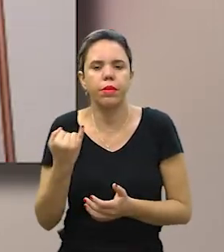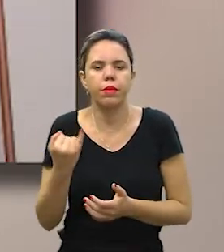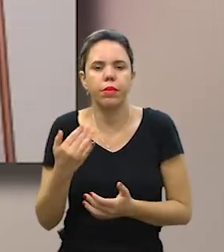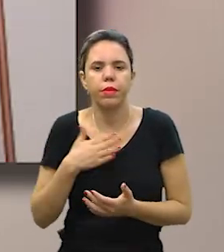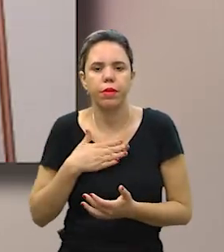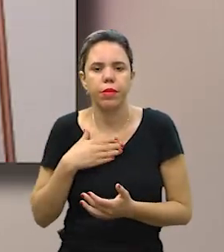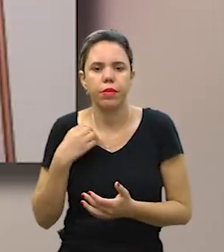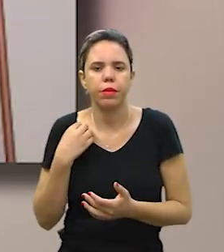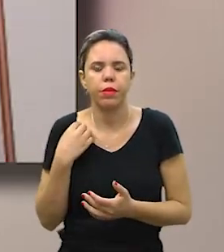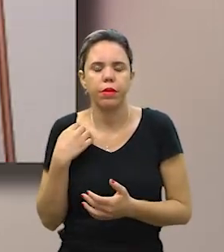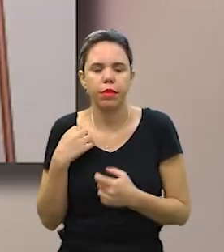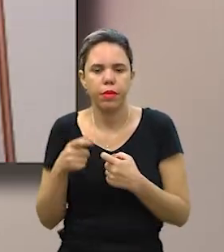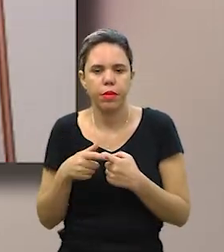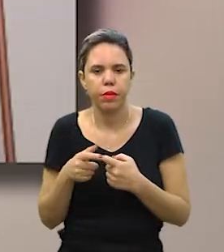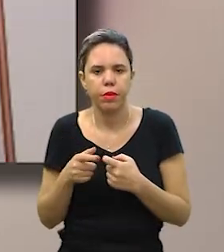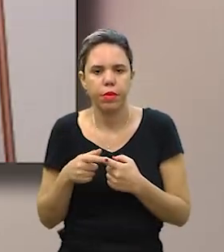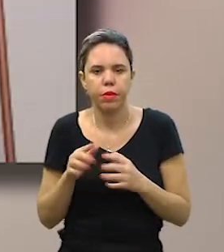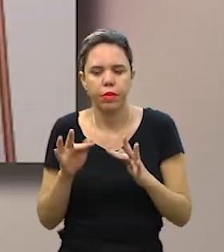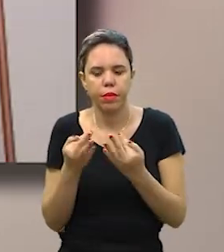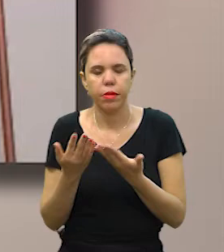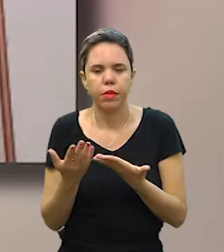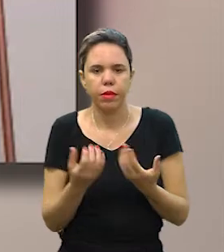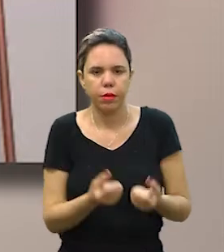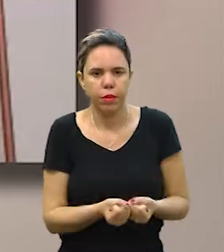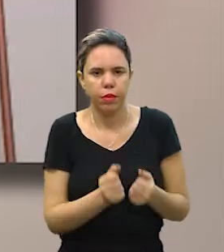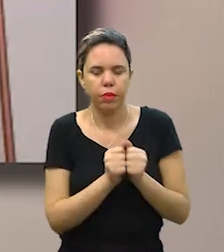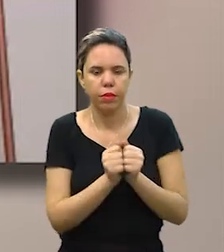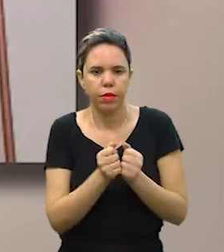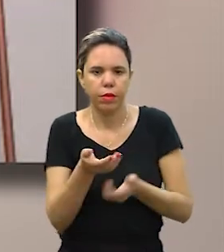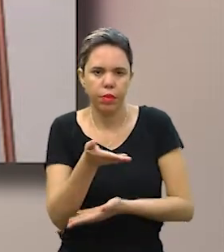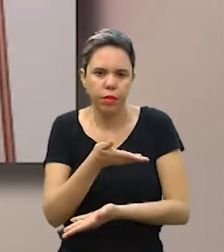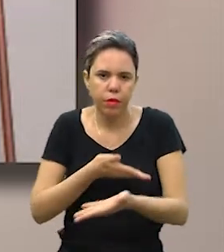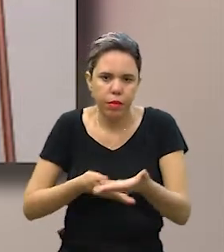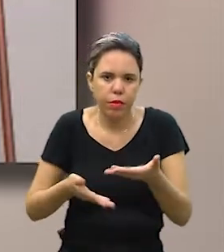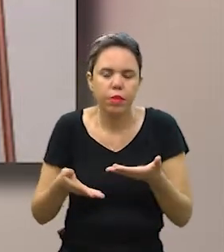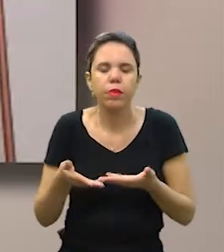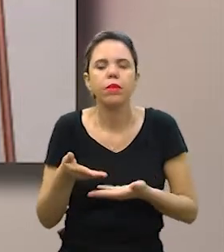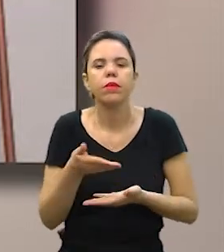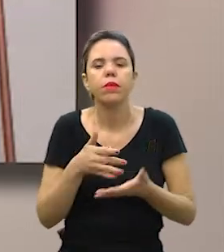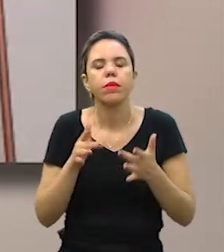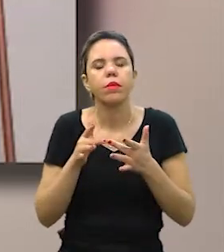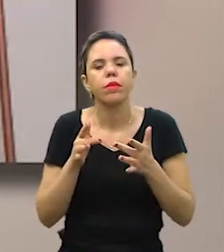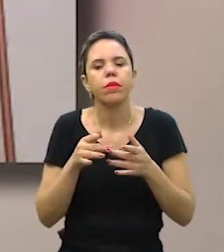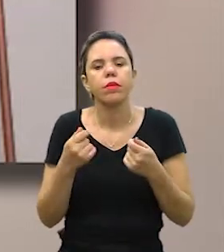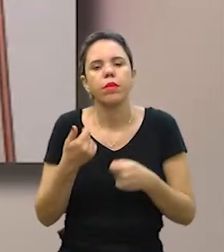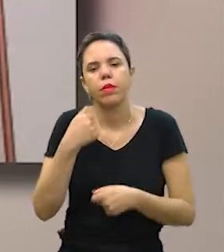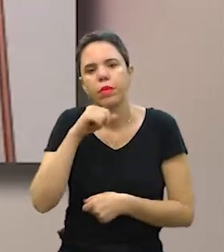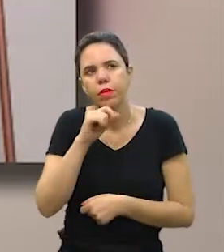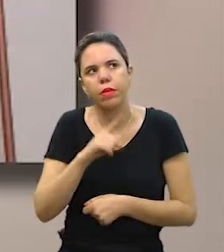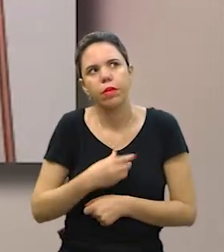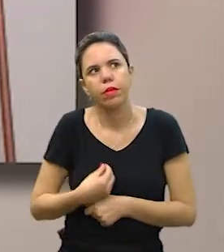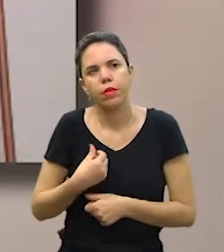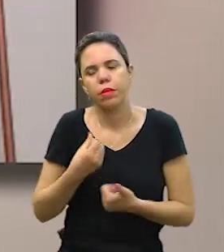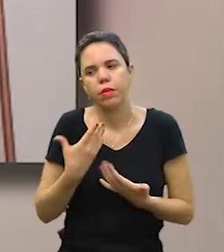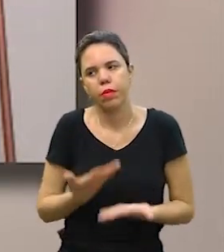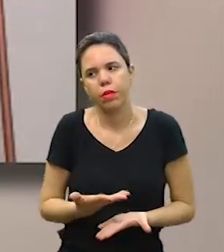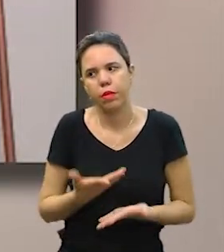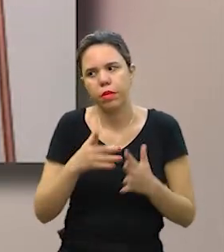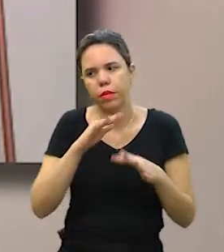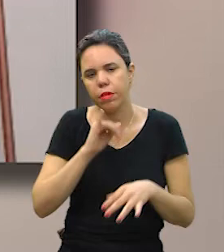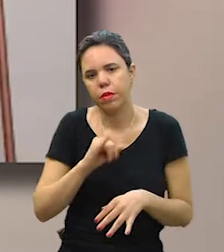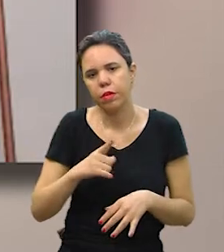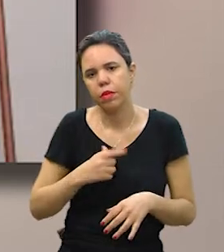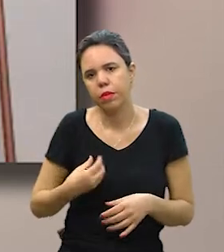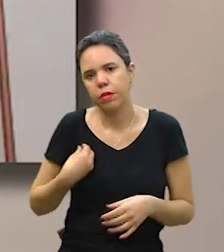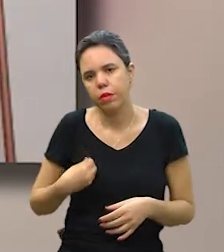importante para mim, pediatra, que essa família ela esteja em harmonia. Então, eu preciso que a mamãe esteja bem, que o